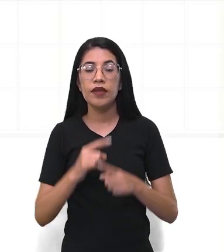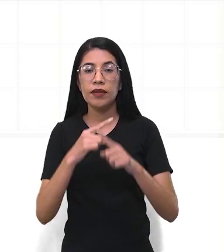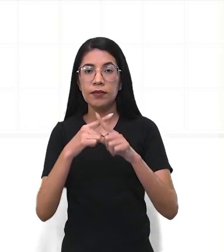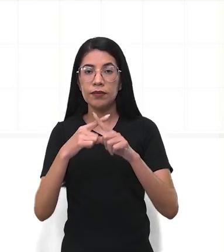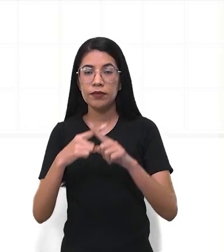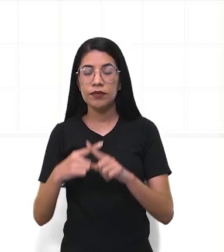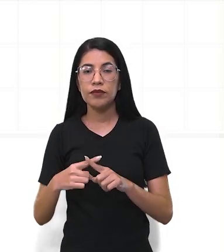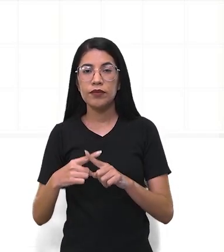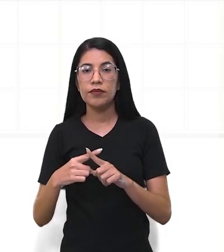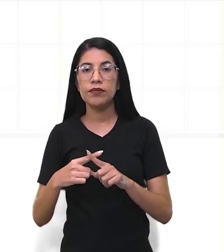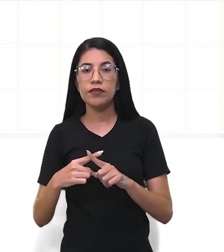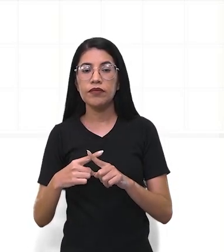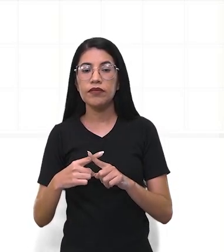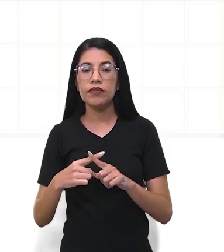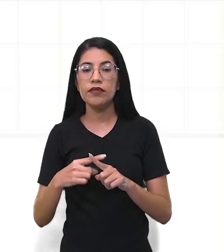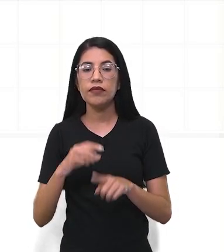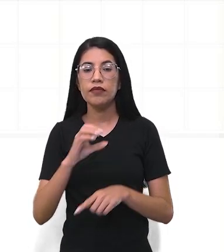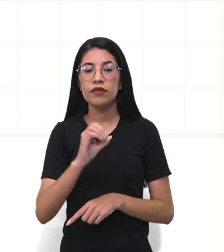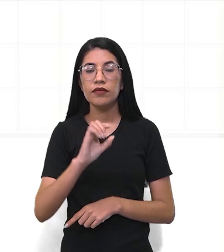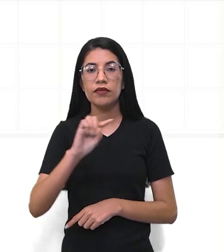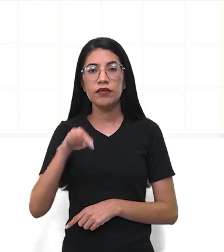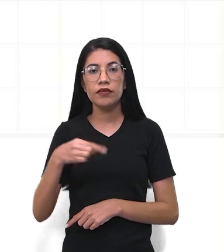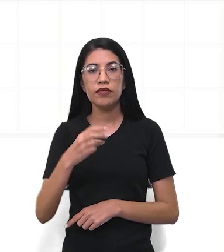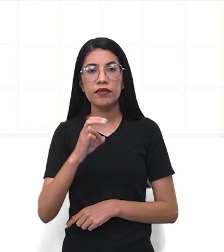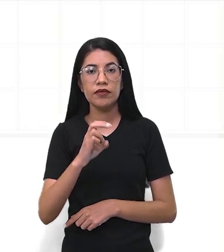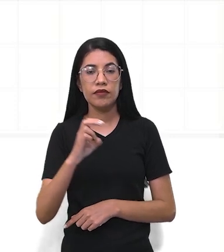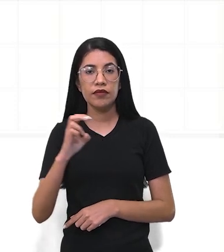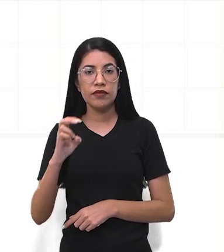multiplica por